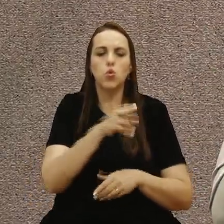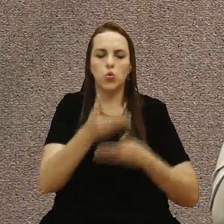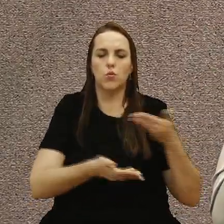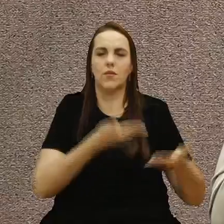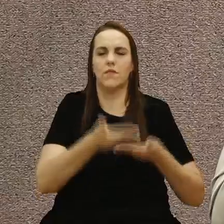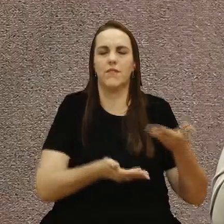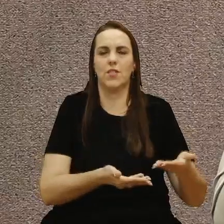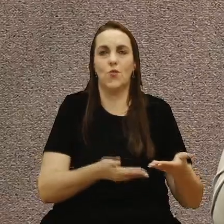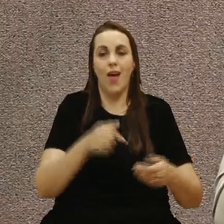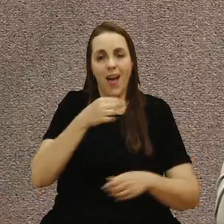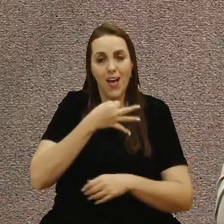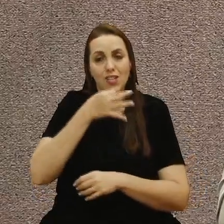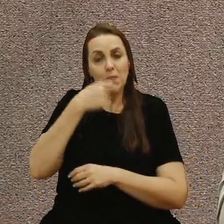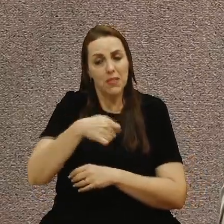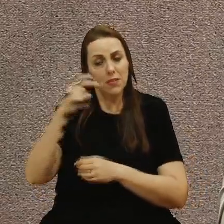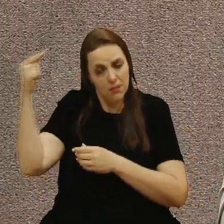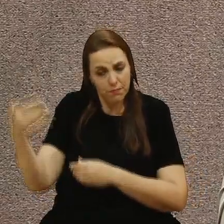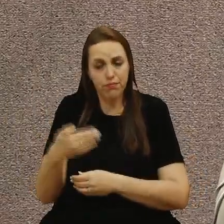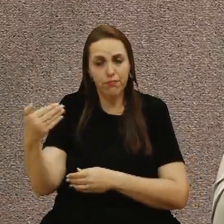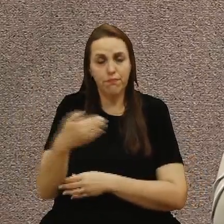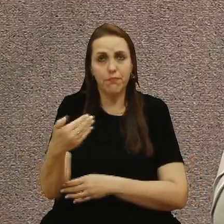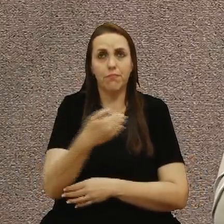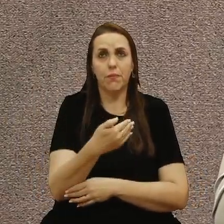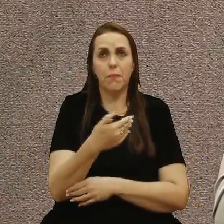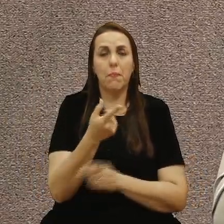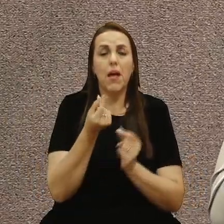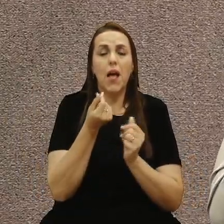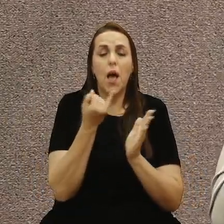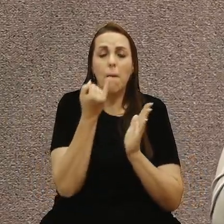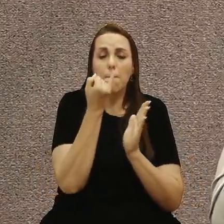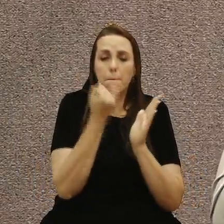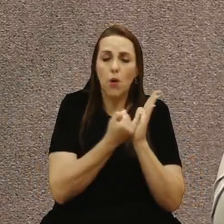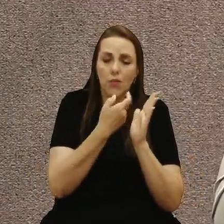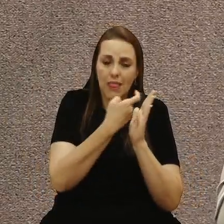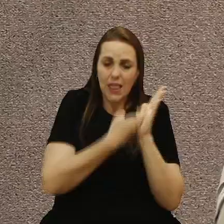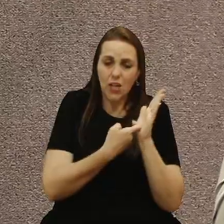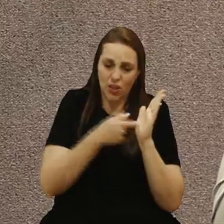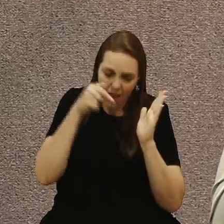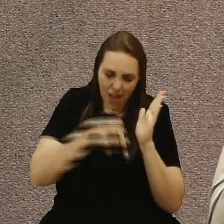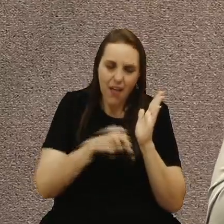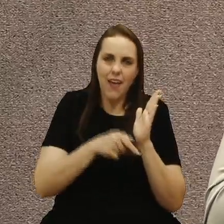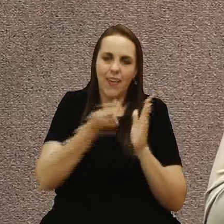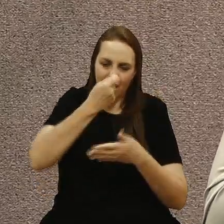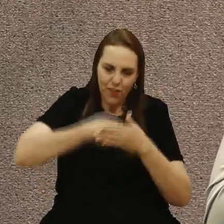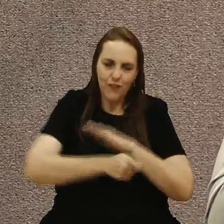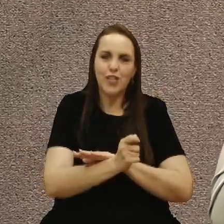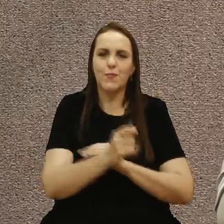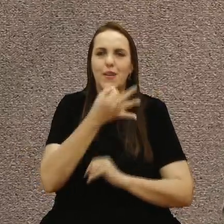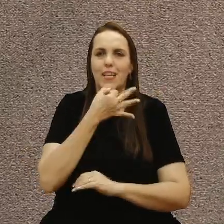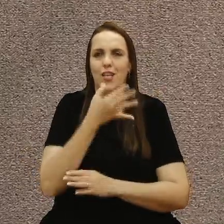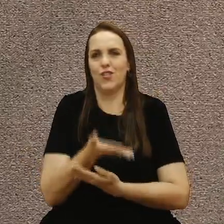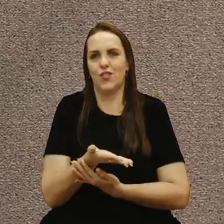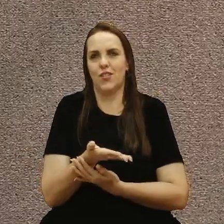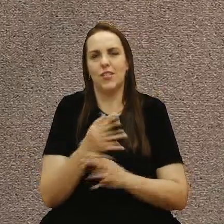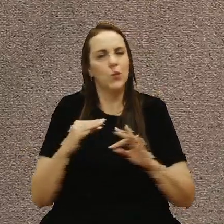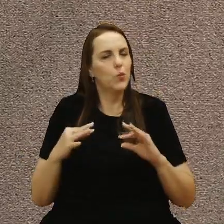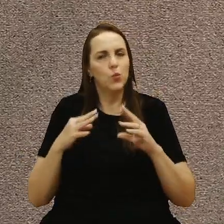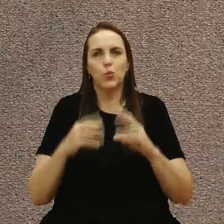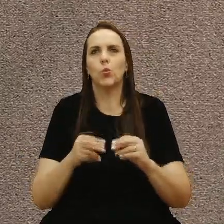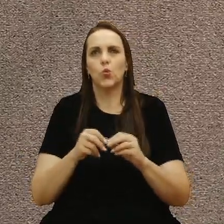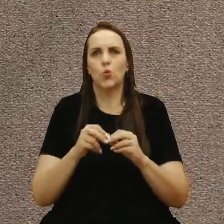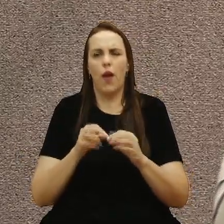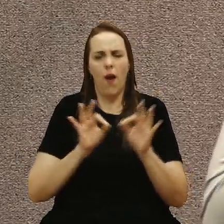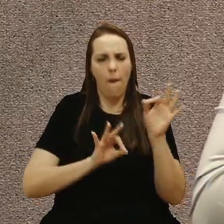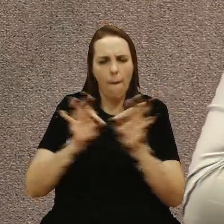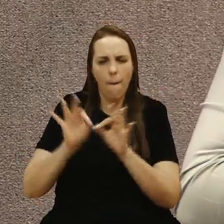trazer pessoas para a sua cidade para que o tributo venha para a nossa cidade e possamos investir em Caxias. Então, tudo isso passa pela